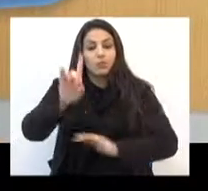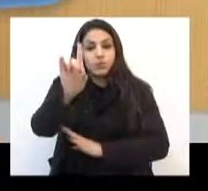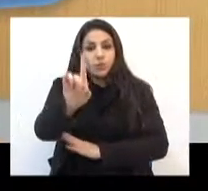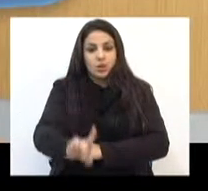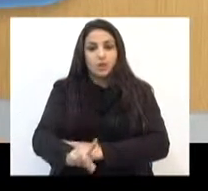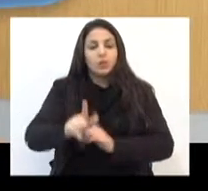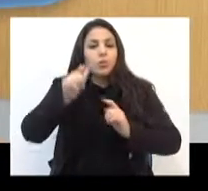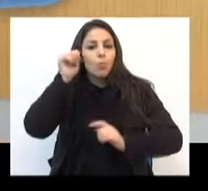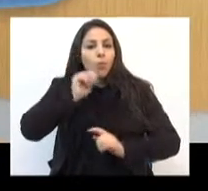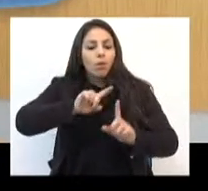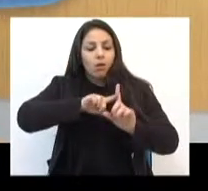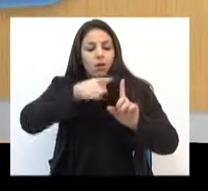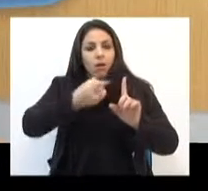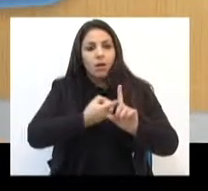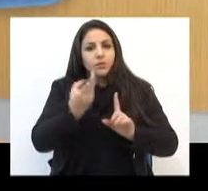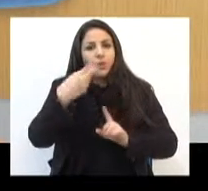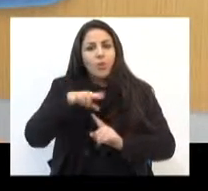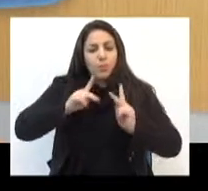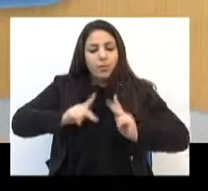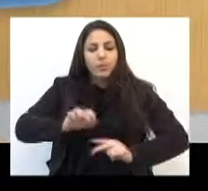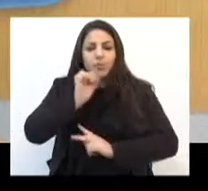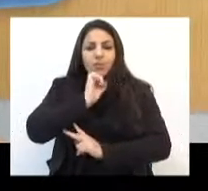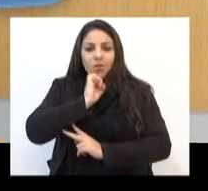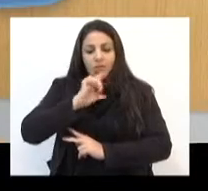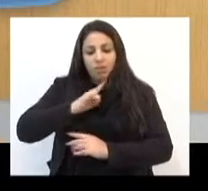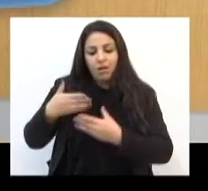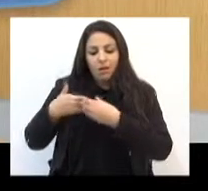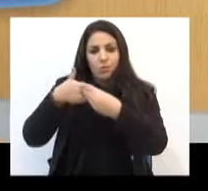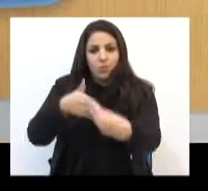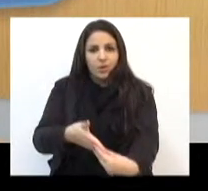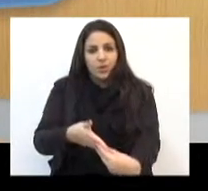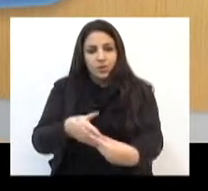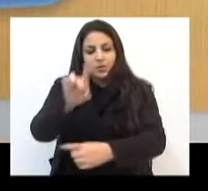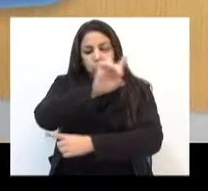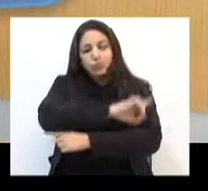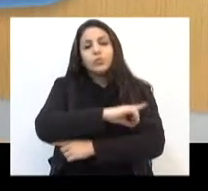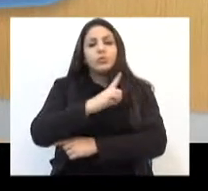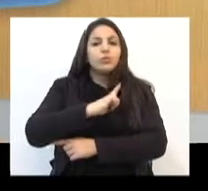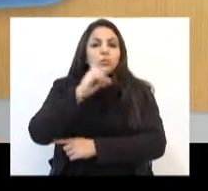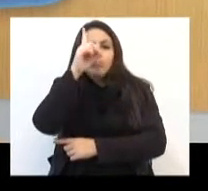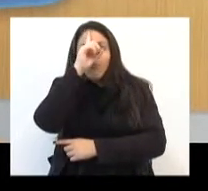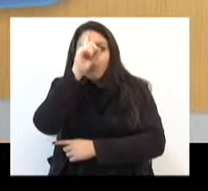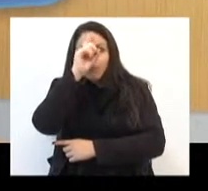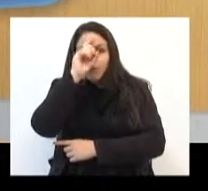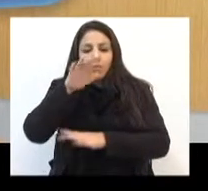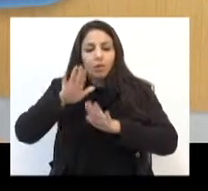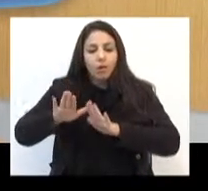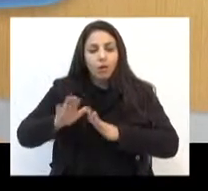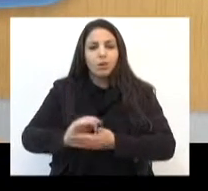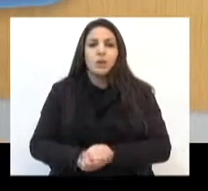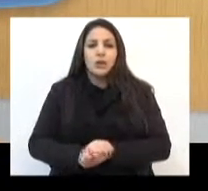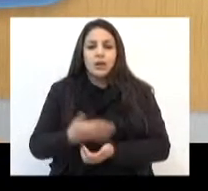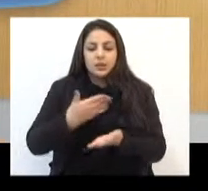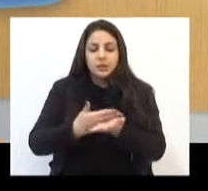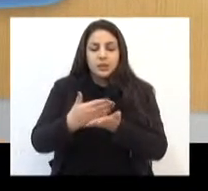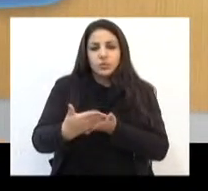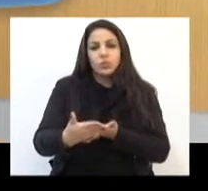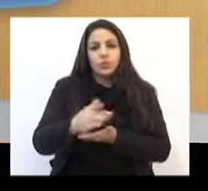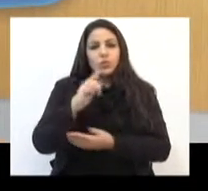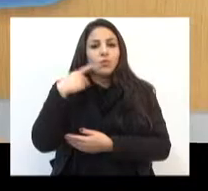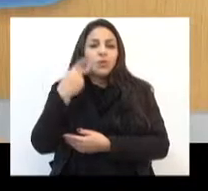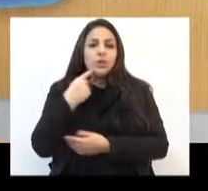dias para regularizar a situação. Multas de 300 UFMs mensais também estão